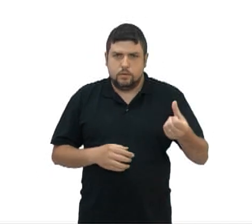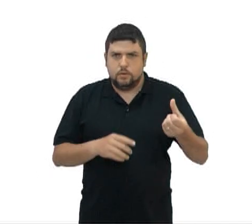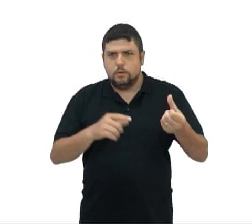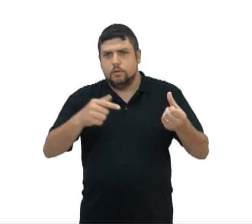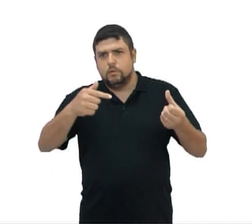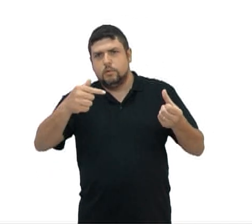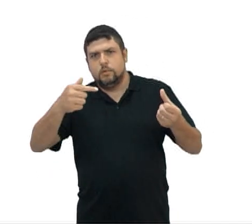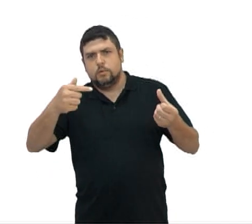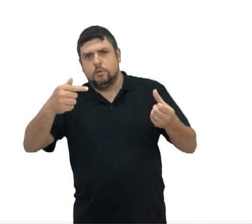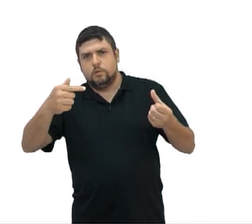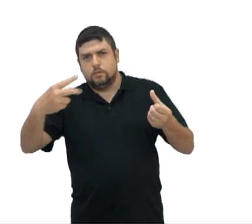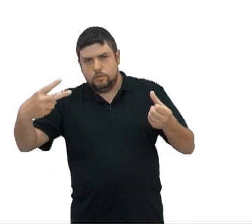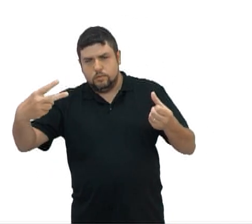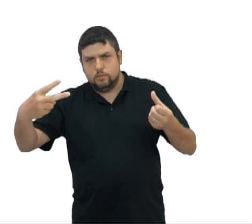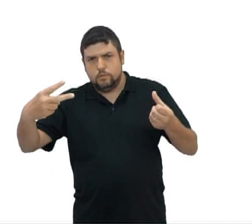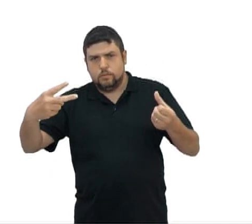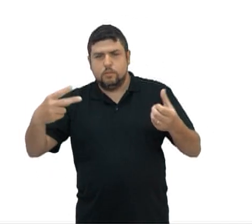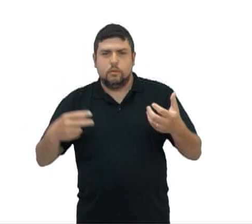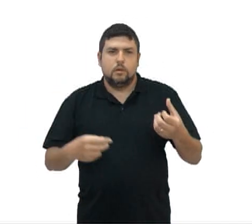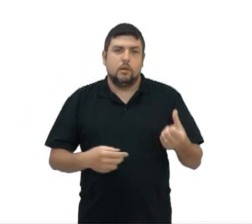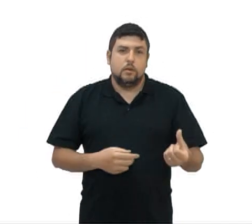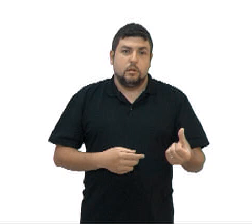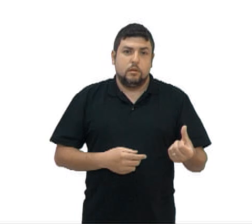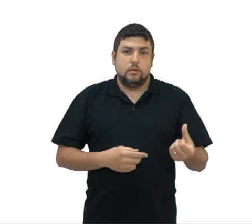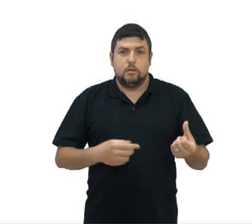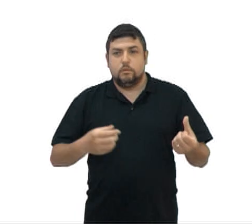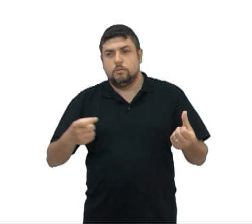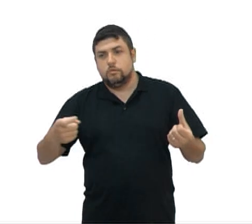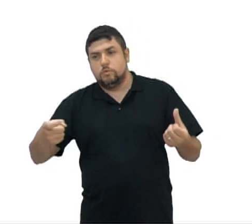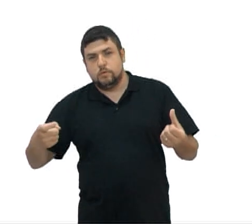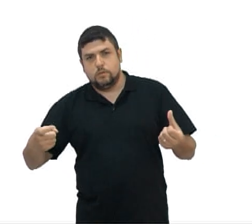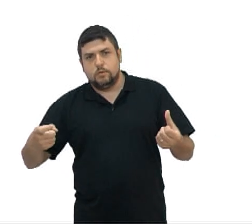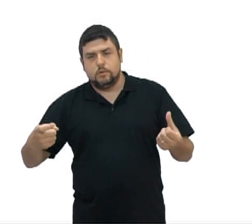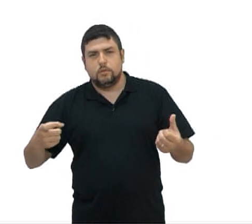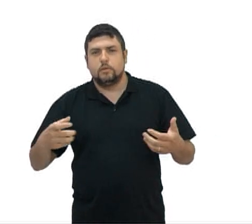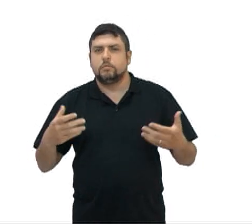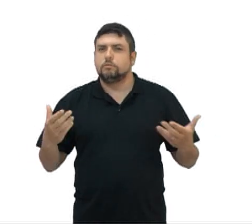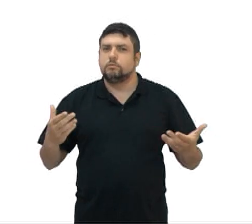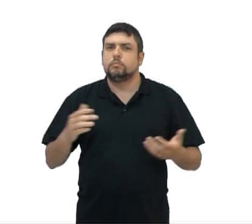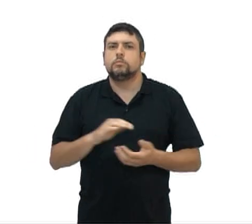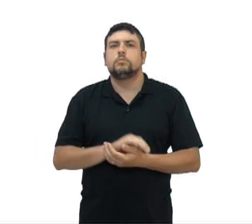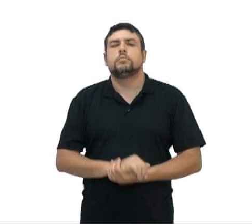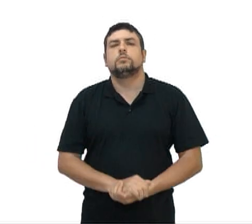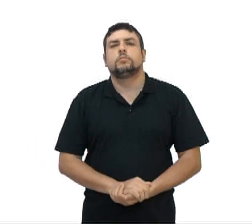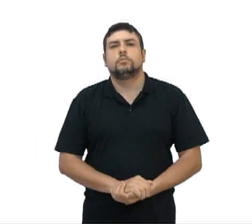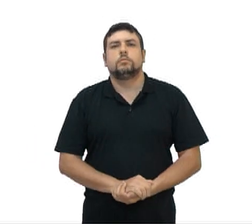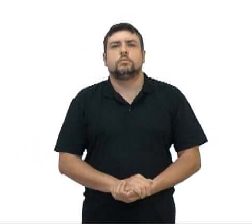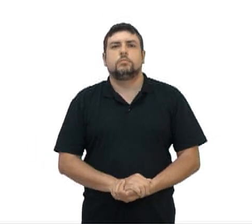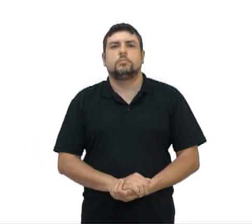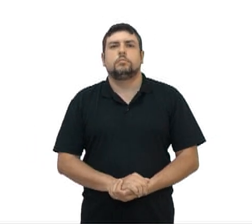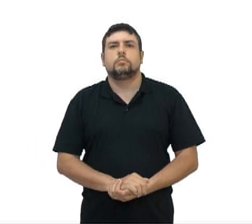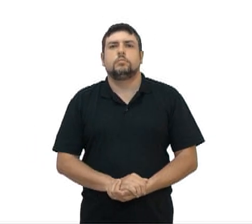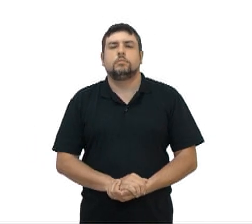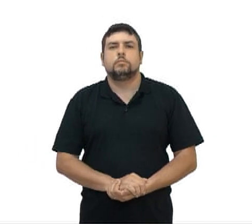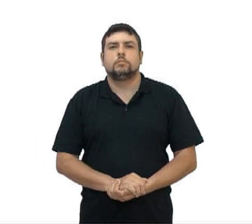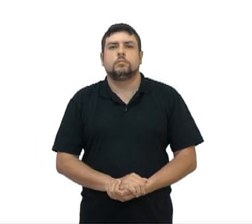como 6 raiz de 5 está para x. Porque eu tenho o apótimo do primeiro, eu quero o apótimo do